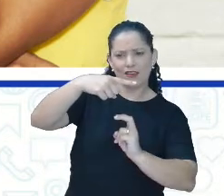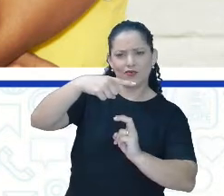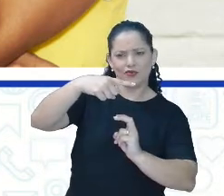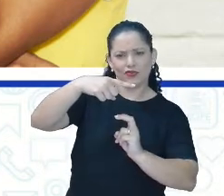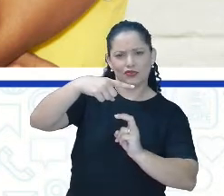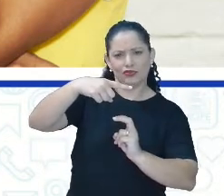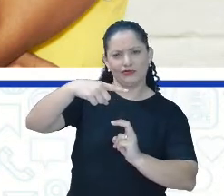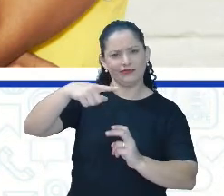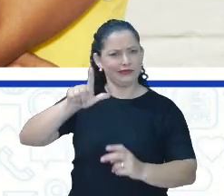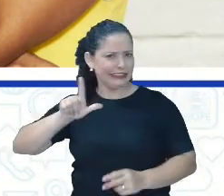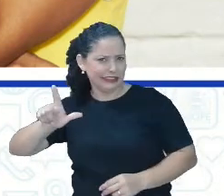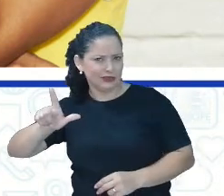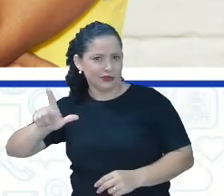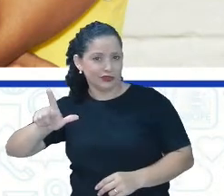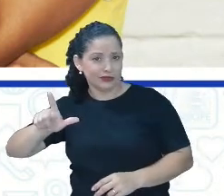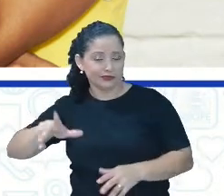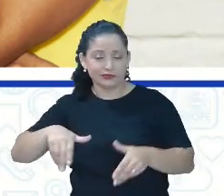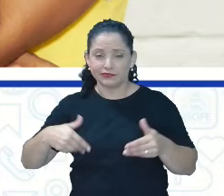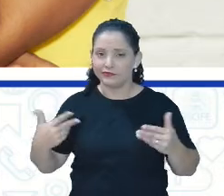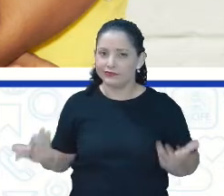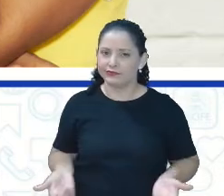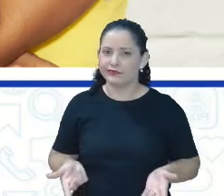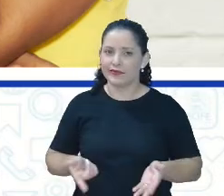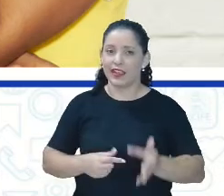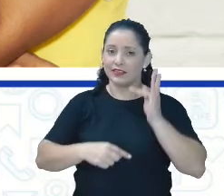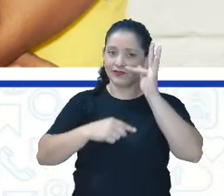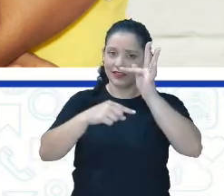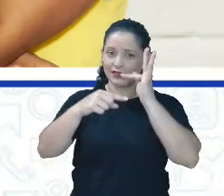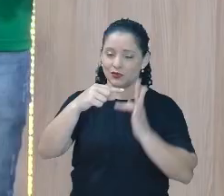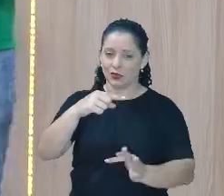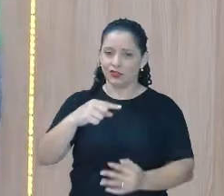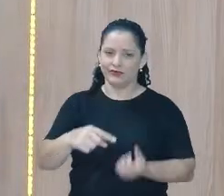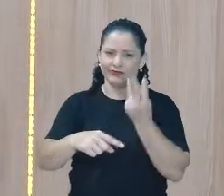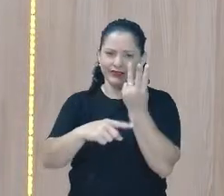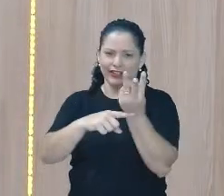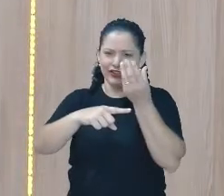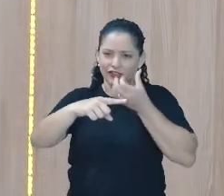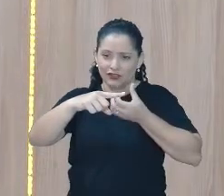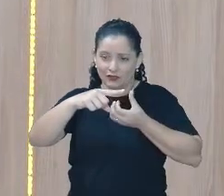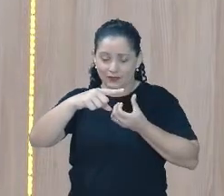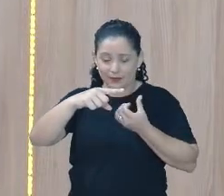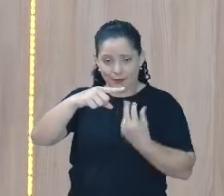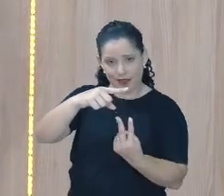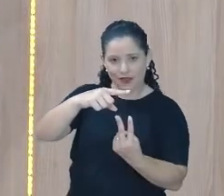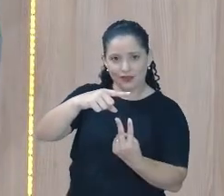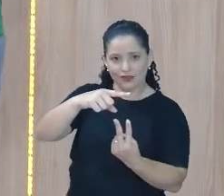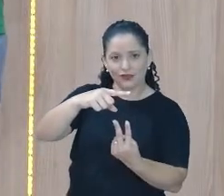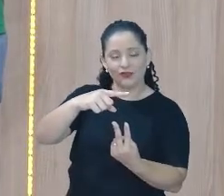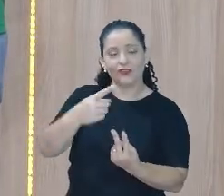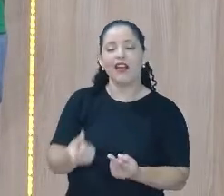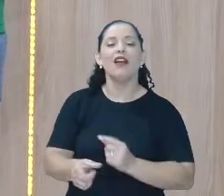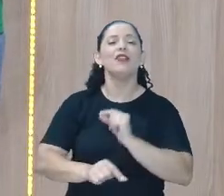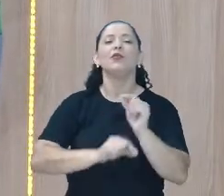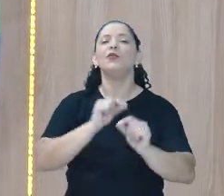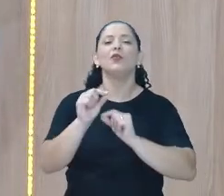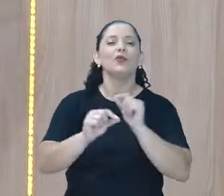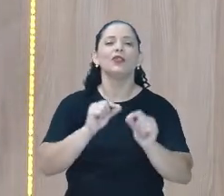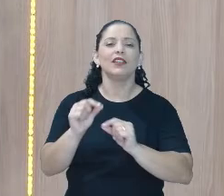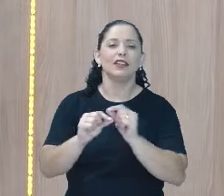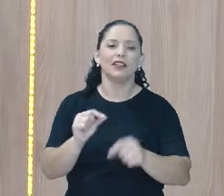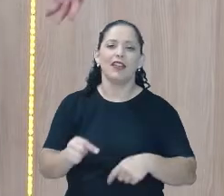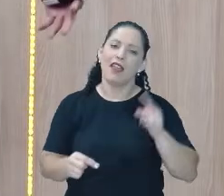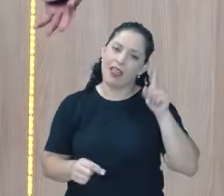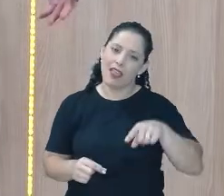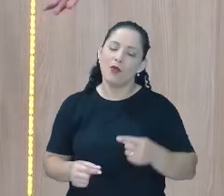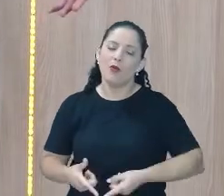notar que essas frações aí, como eu coloquei aí 3/2 de 1 litro, ela nada mais é do que